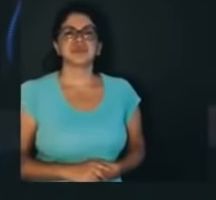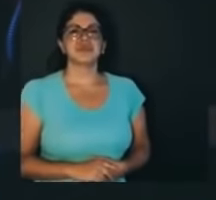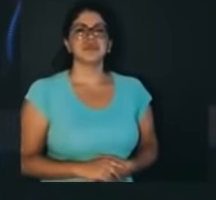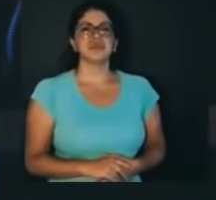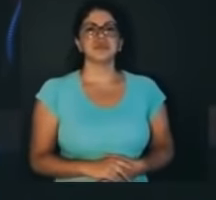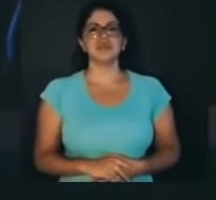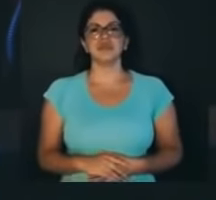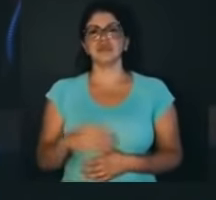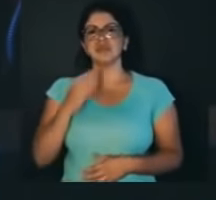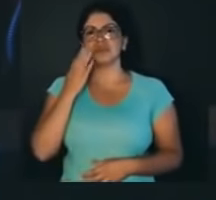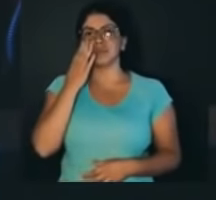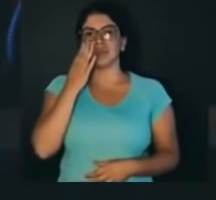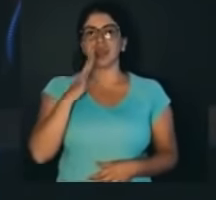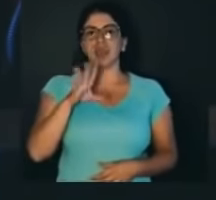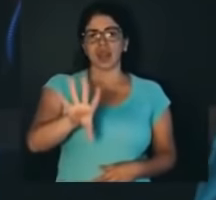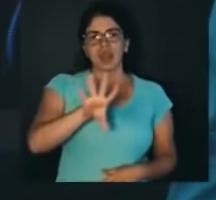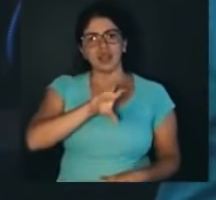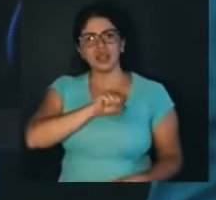a nossa vida.